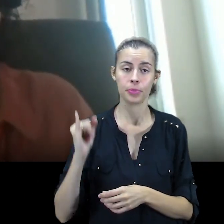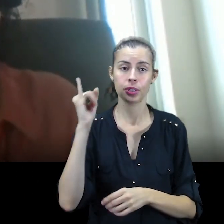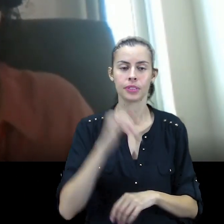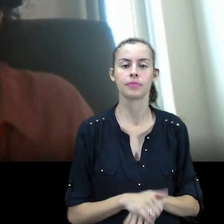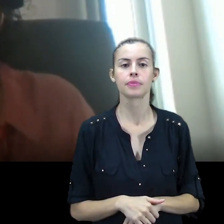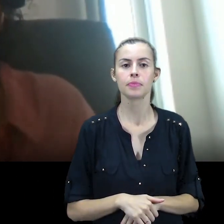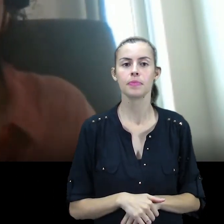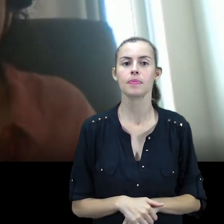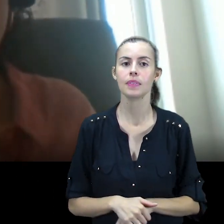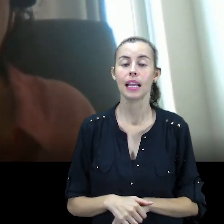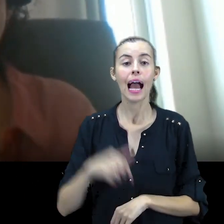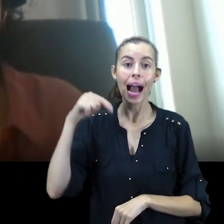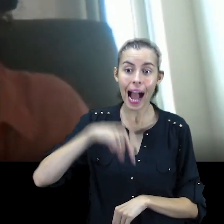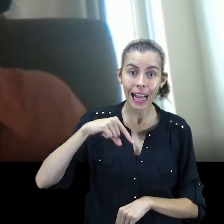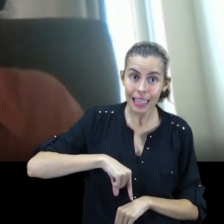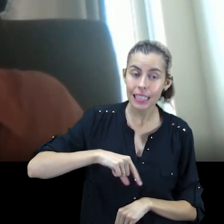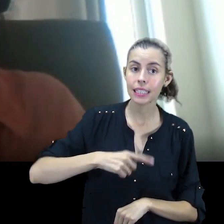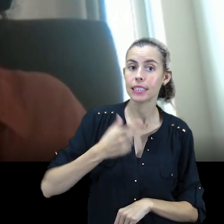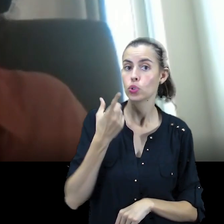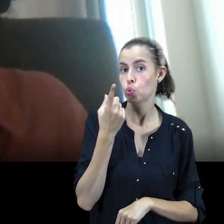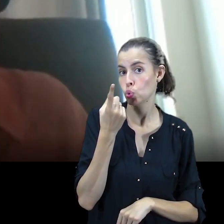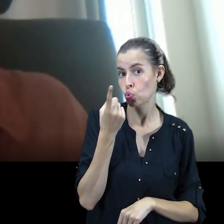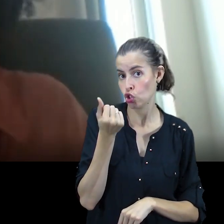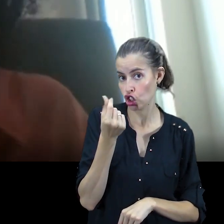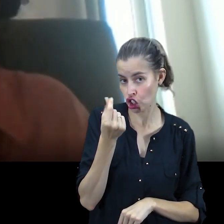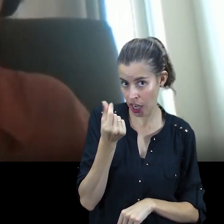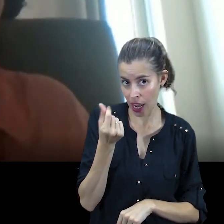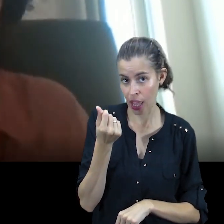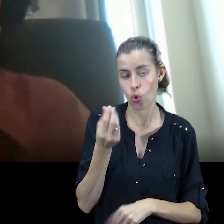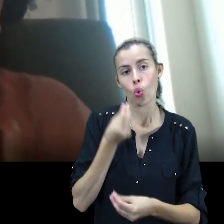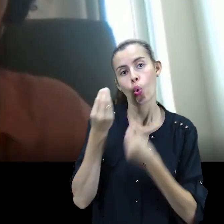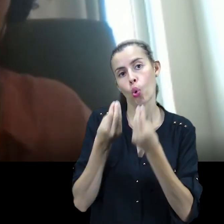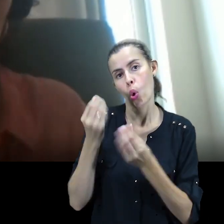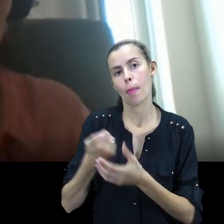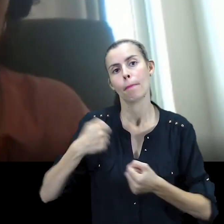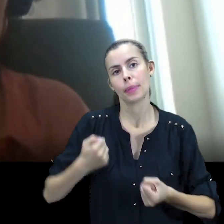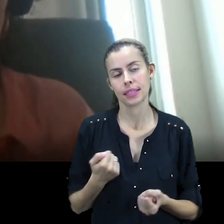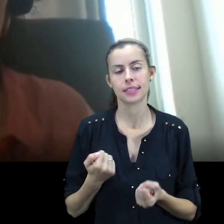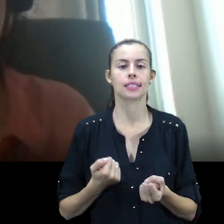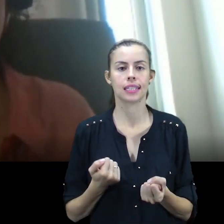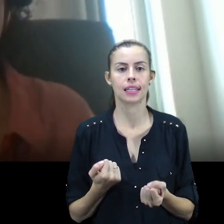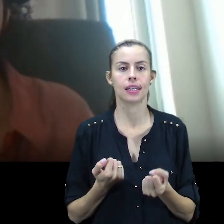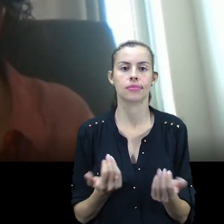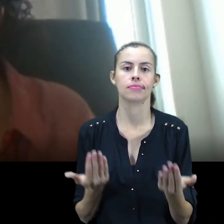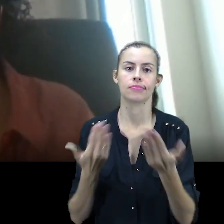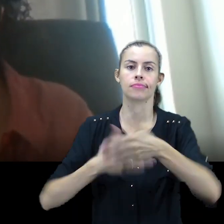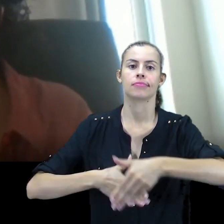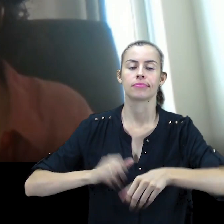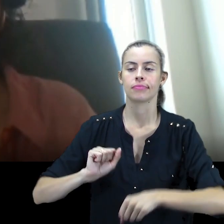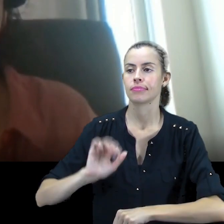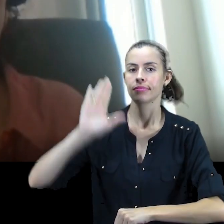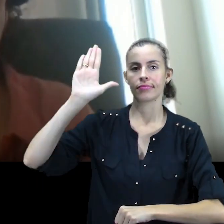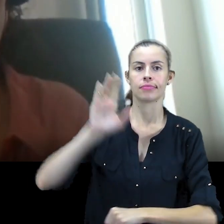Então, a verba que as unidades de ensino recebem não é para manutenção predial, as questões, né, internas das unidades de